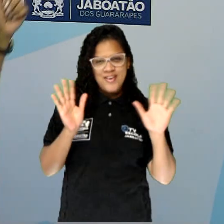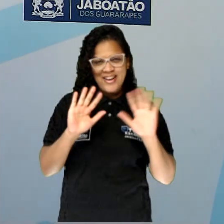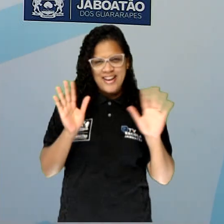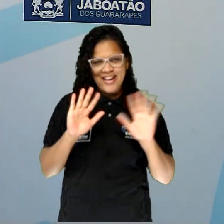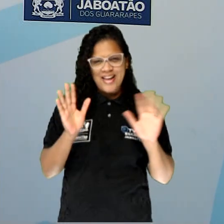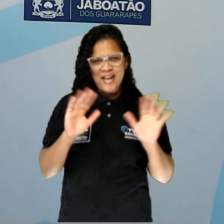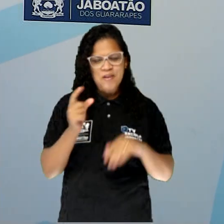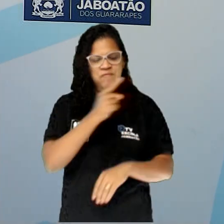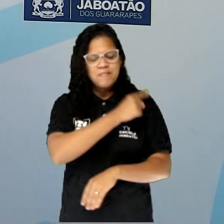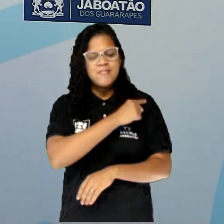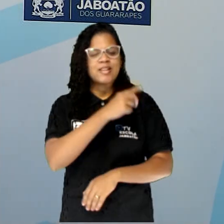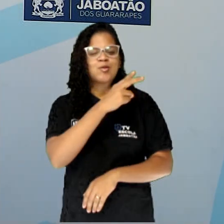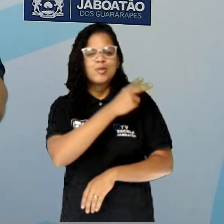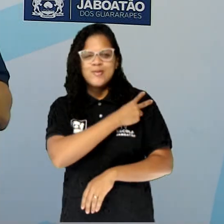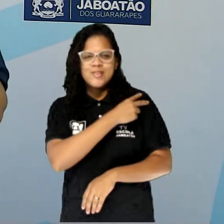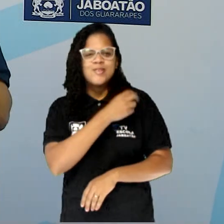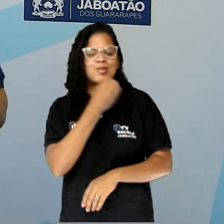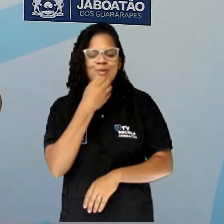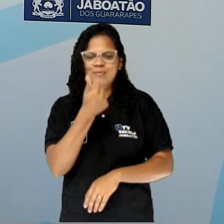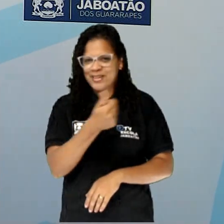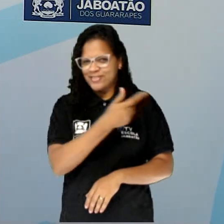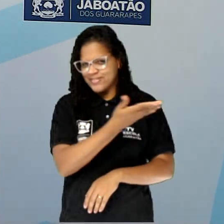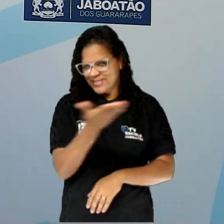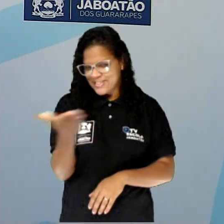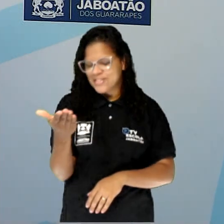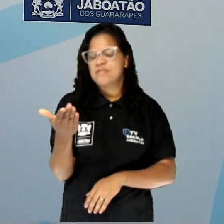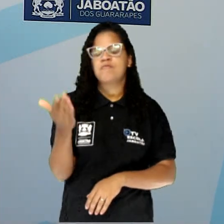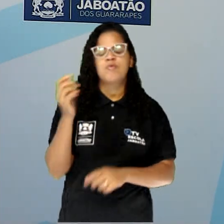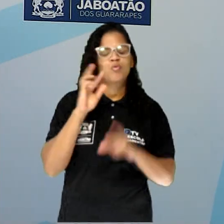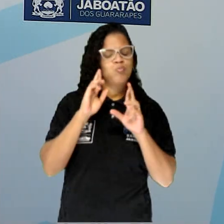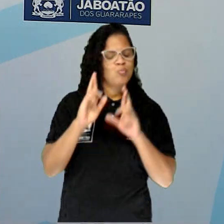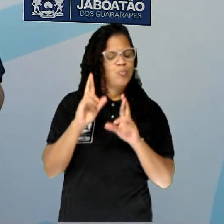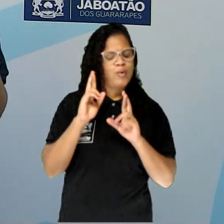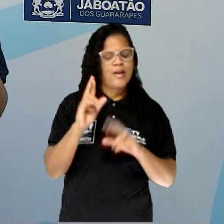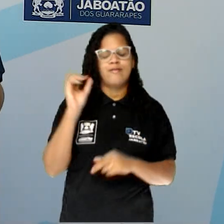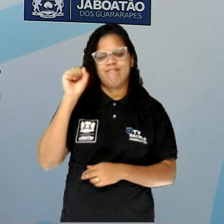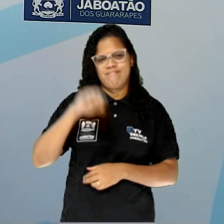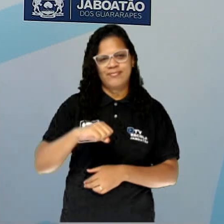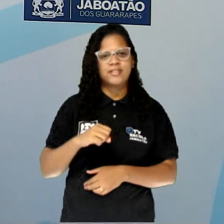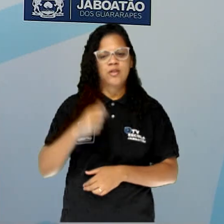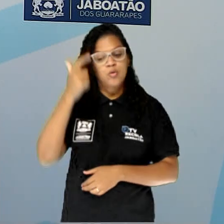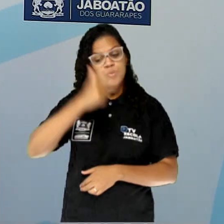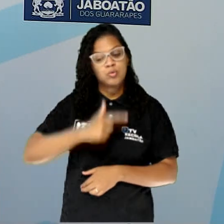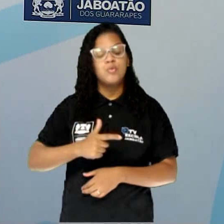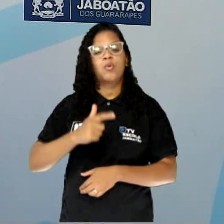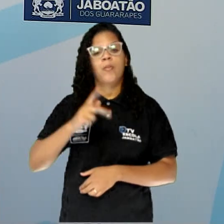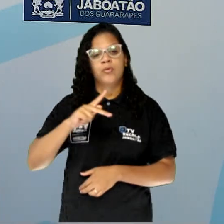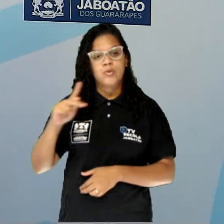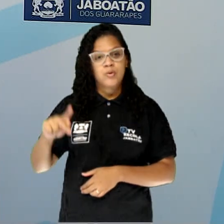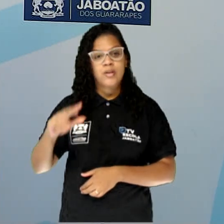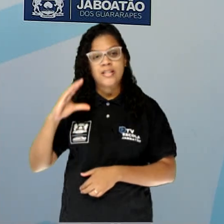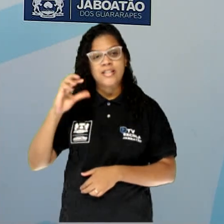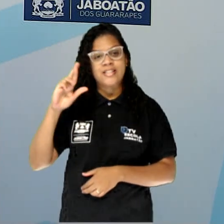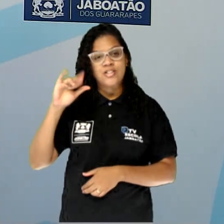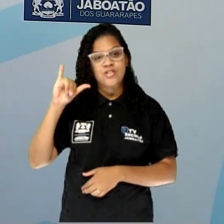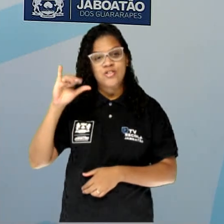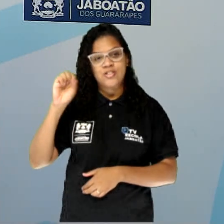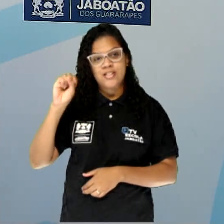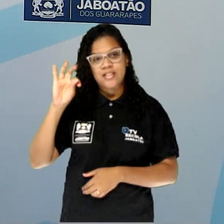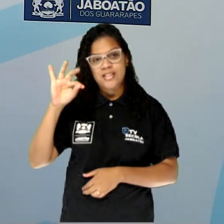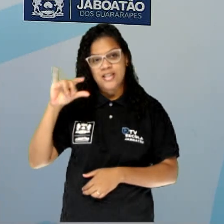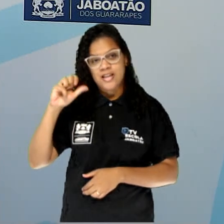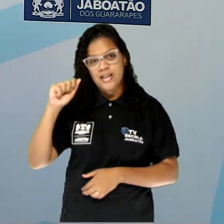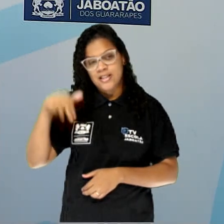primeiro e segundo ano, tudo bem com vocês? Eu espero que sim. Eu sou tia Cristiane Martins e vim mais uma